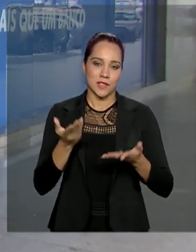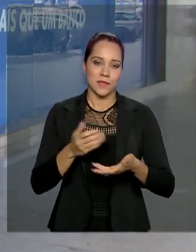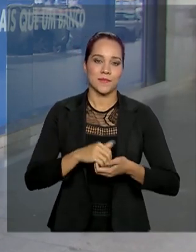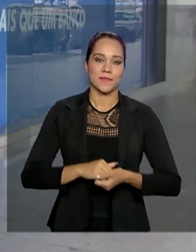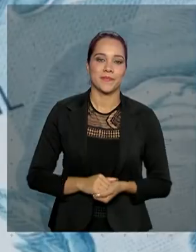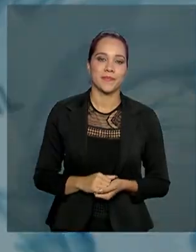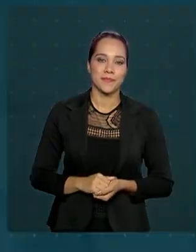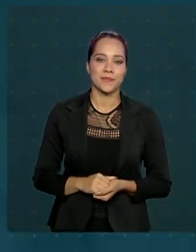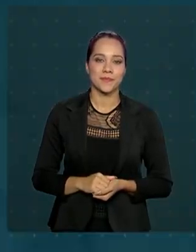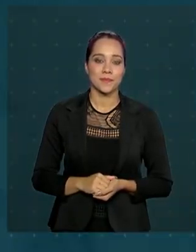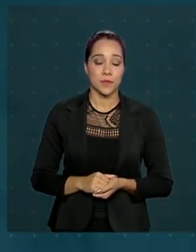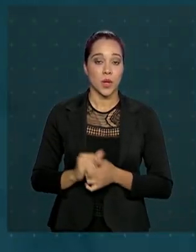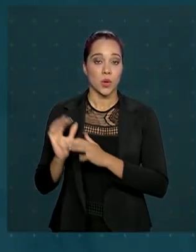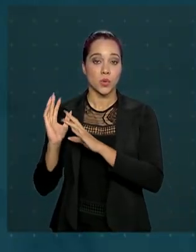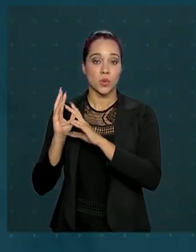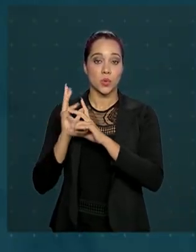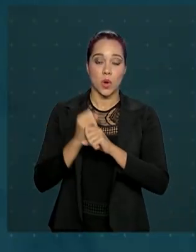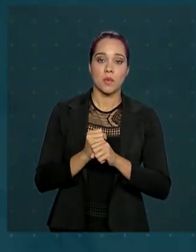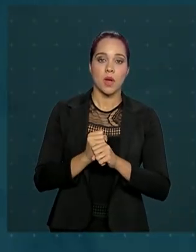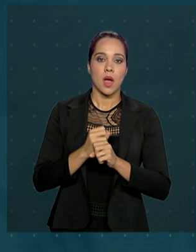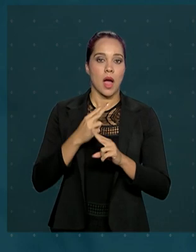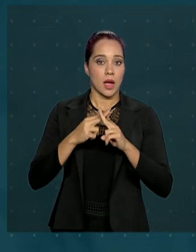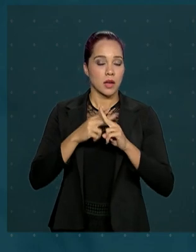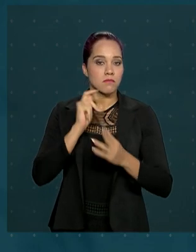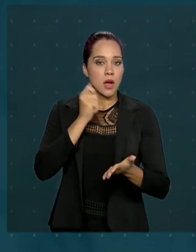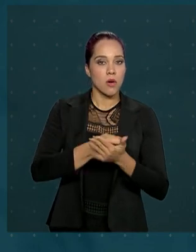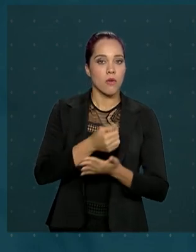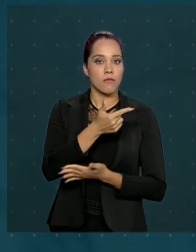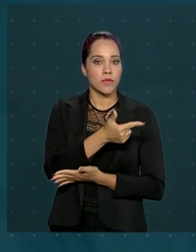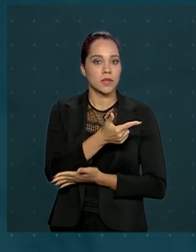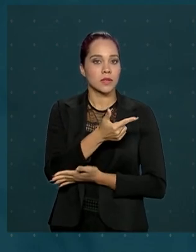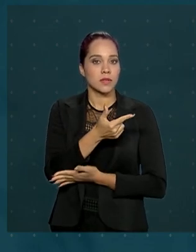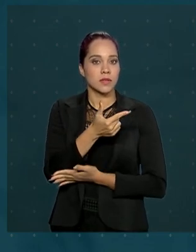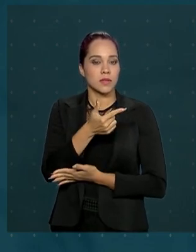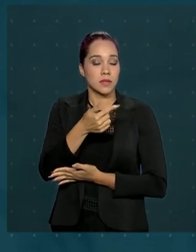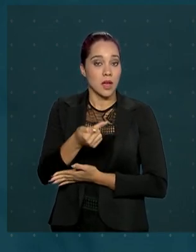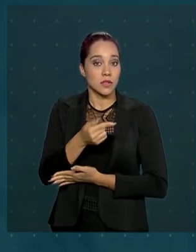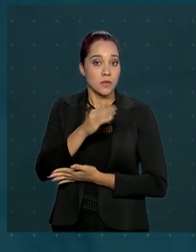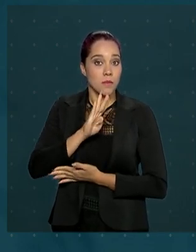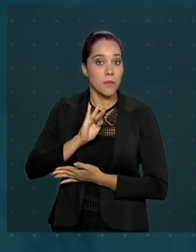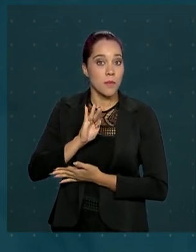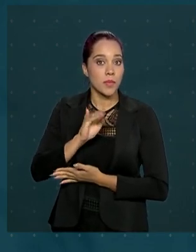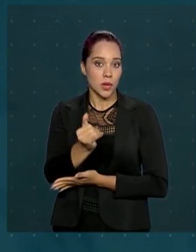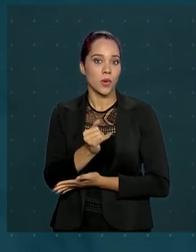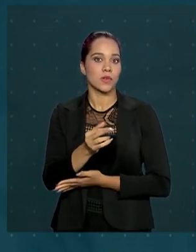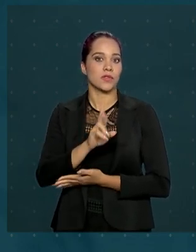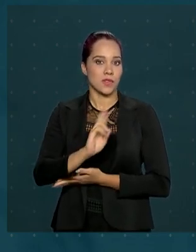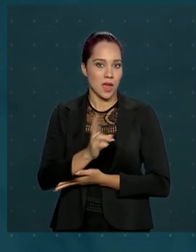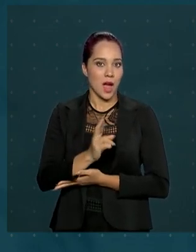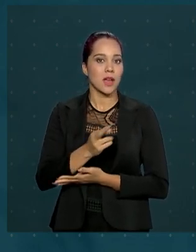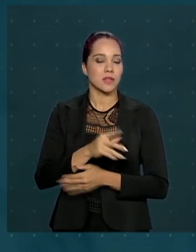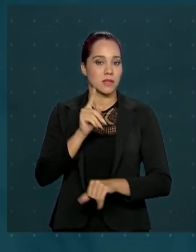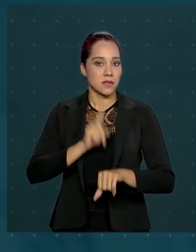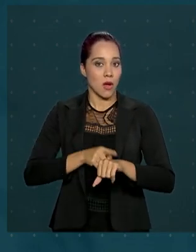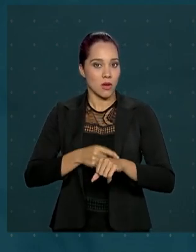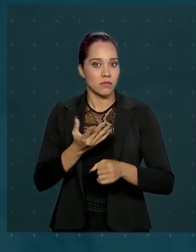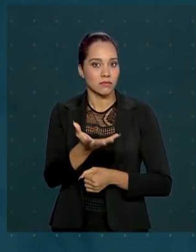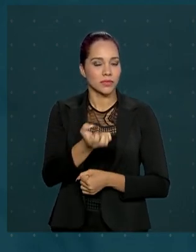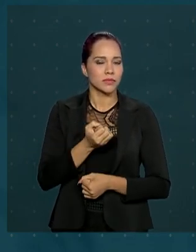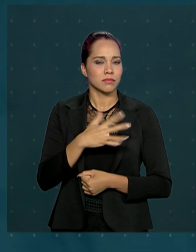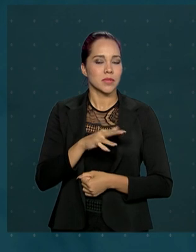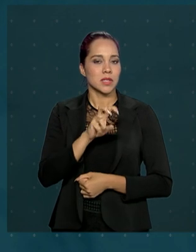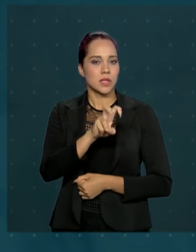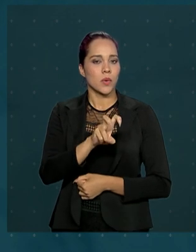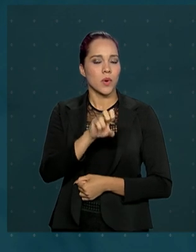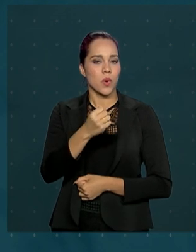federal ao todo a caixa pagou quase 27 bilhões de reais do saque imediato do fgts para cerca de